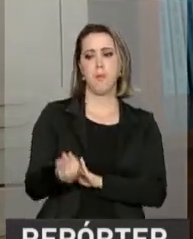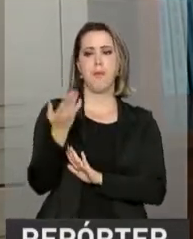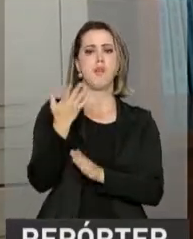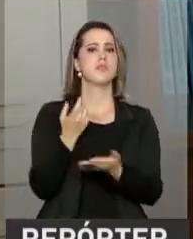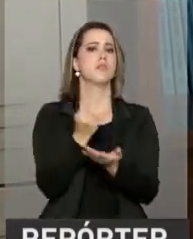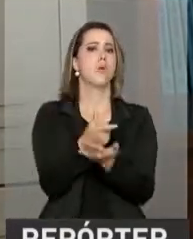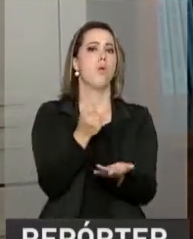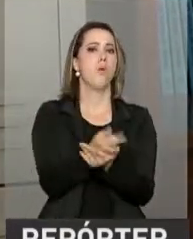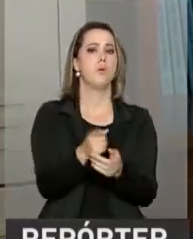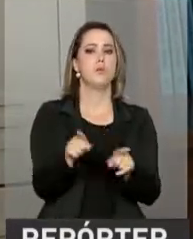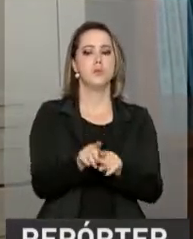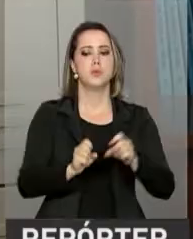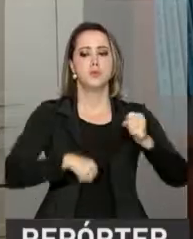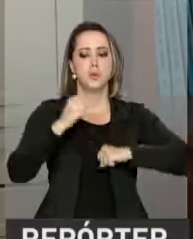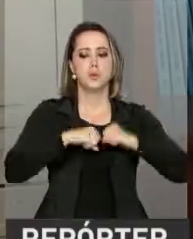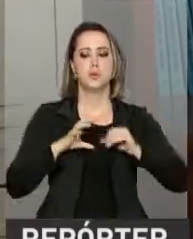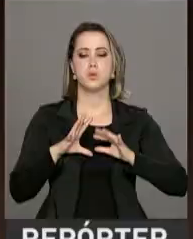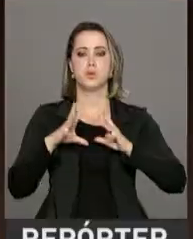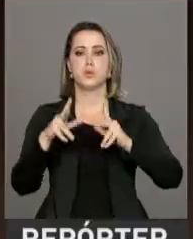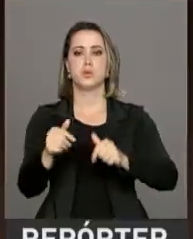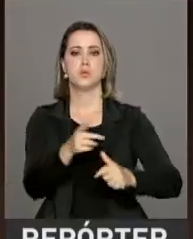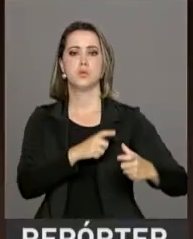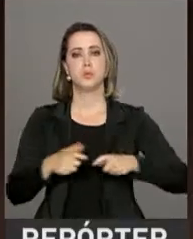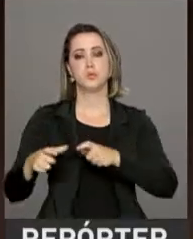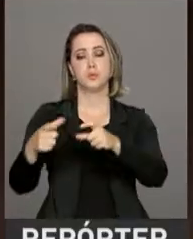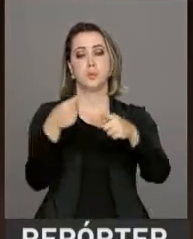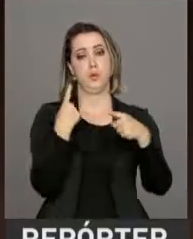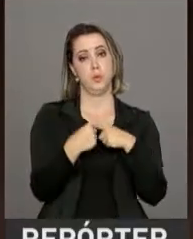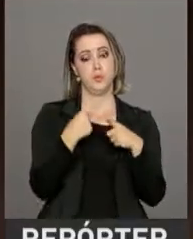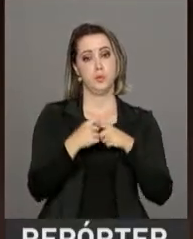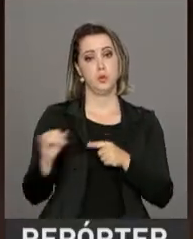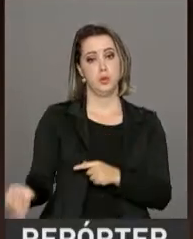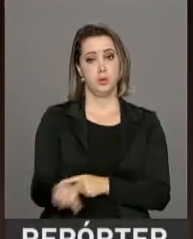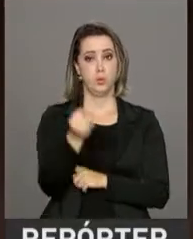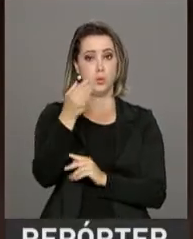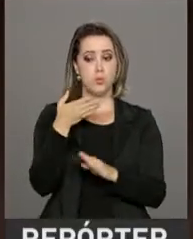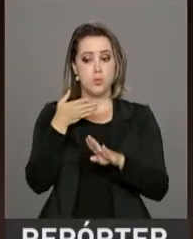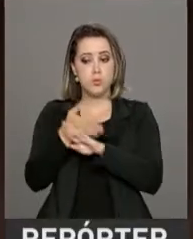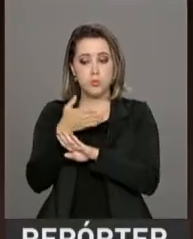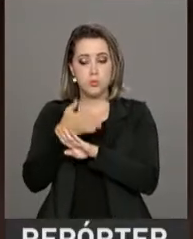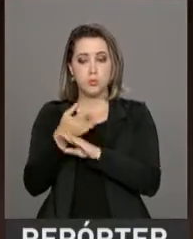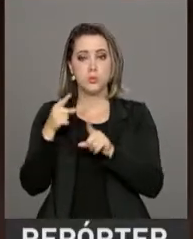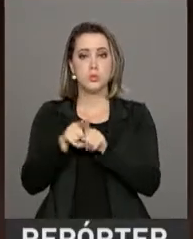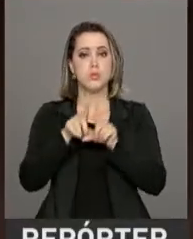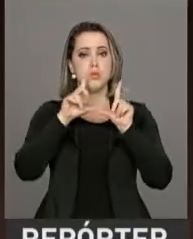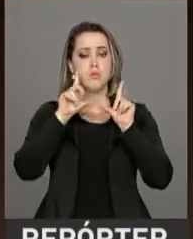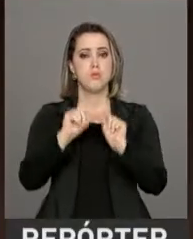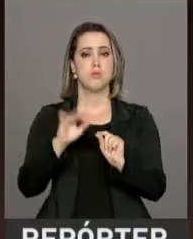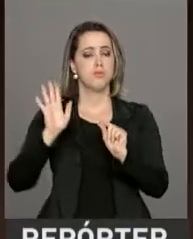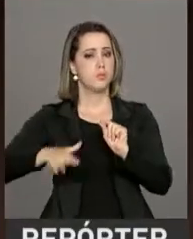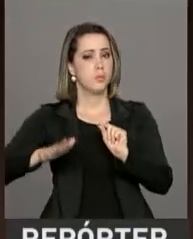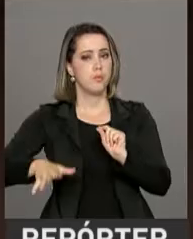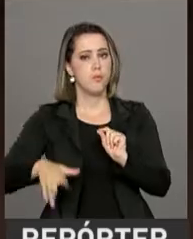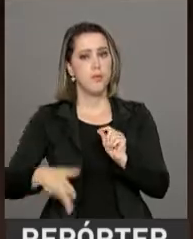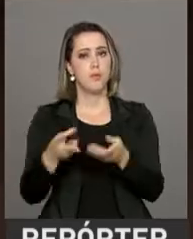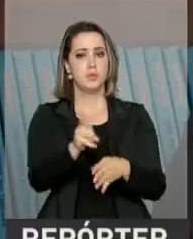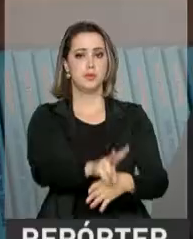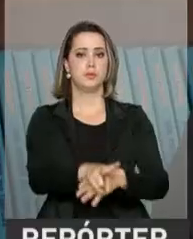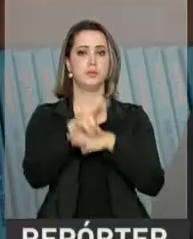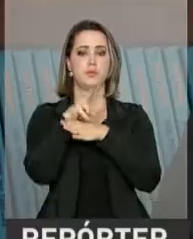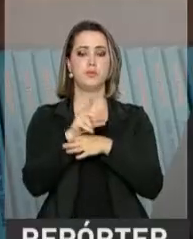produção em todos os setores isso porque com juros acessíveis fica barato tomaram dinheiro emprestado